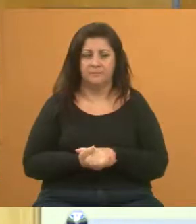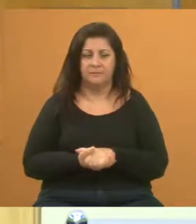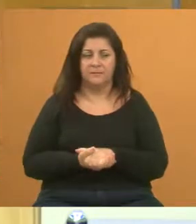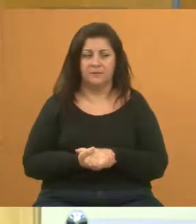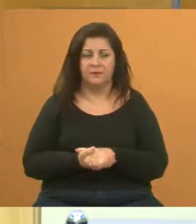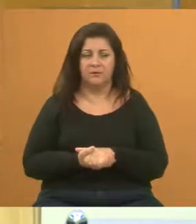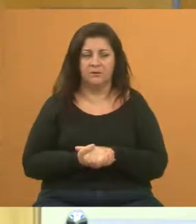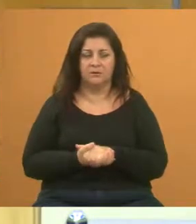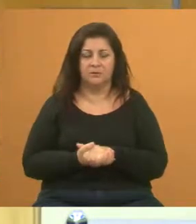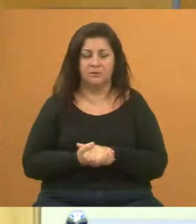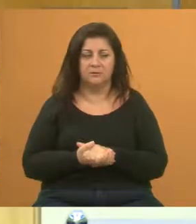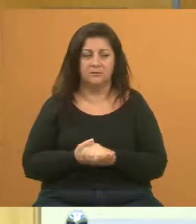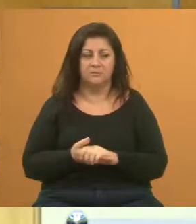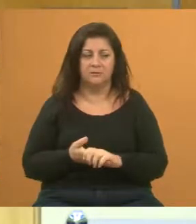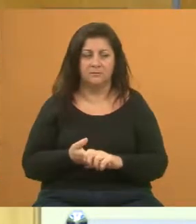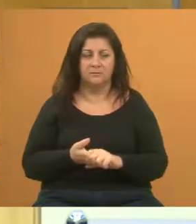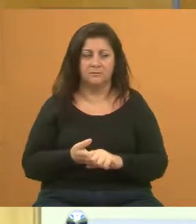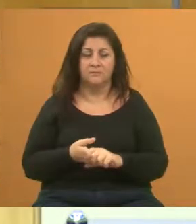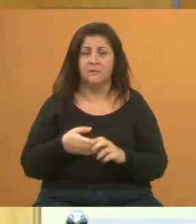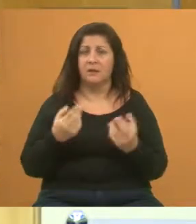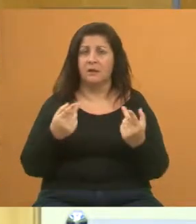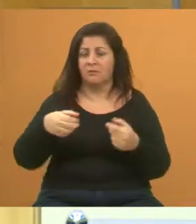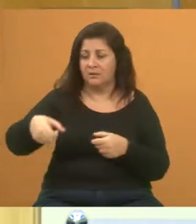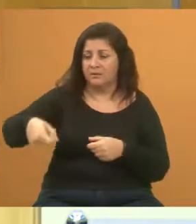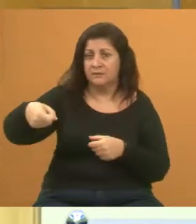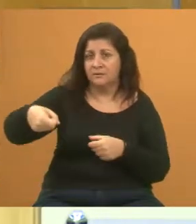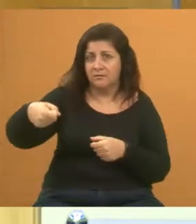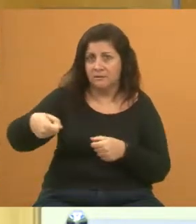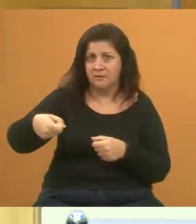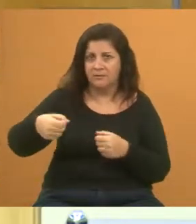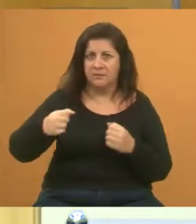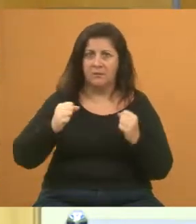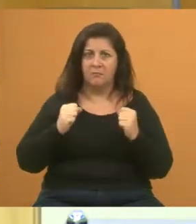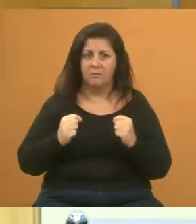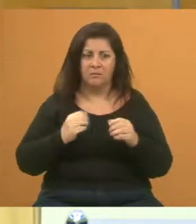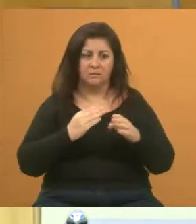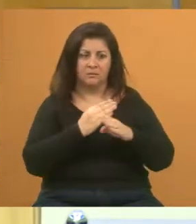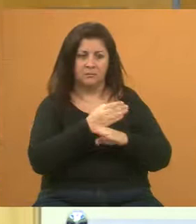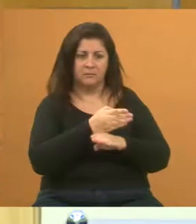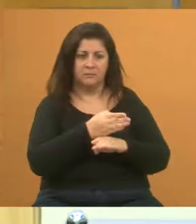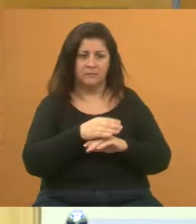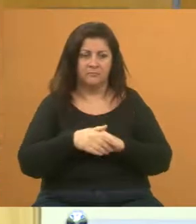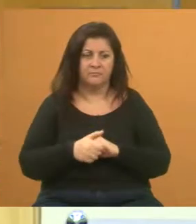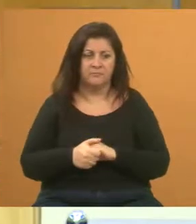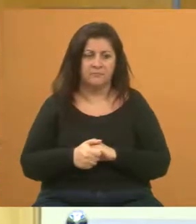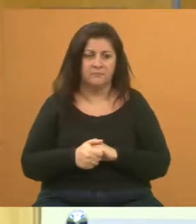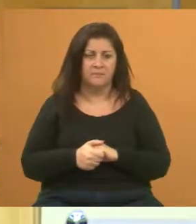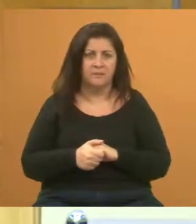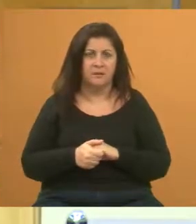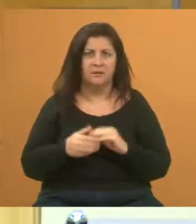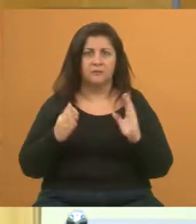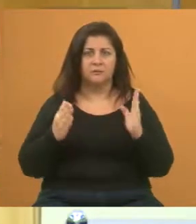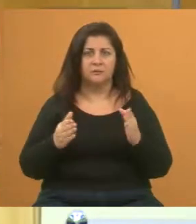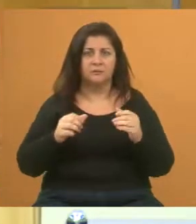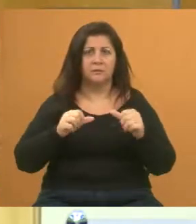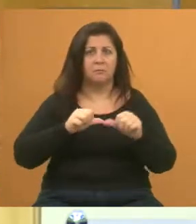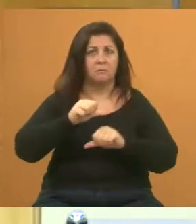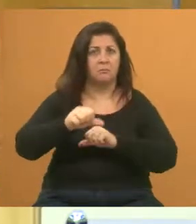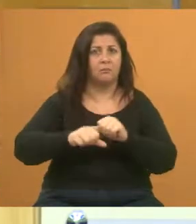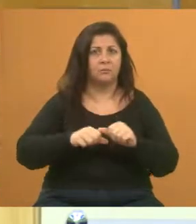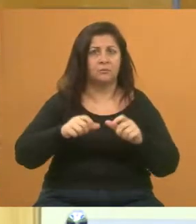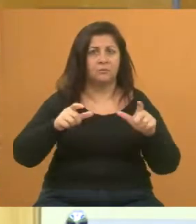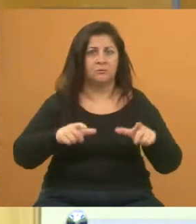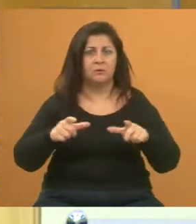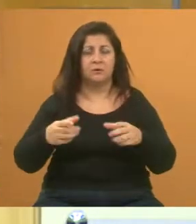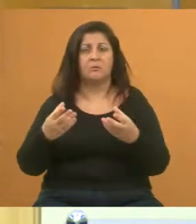nem o próprio projeto de sacolinha. Só de saber que poderia ser aprovado esse projeto de lei, já deu uma mudança nos comércios.